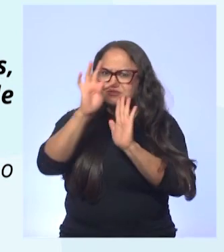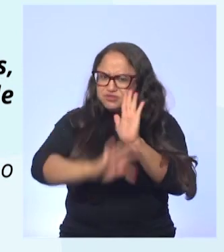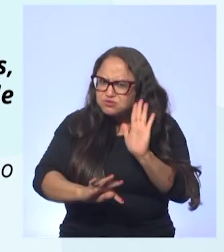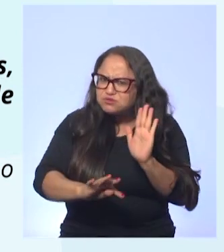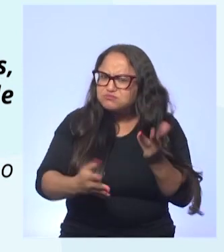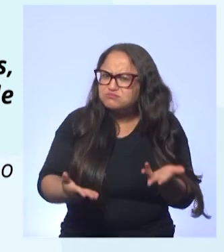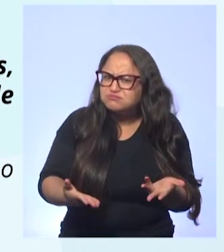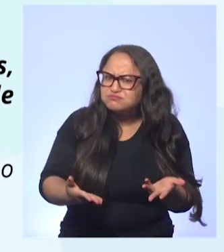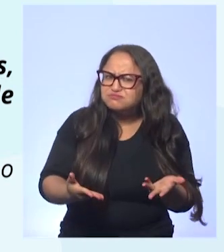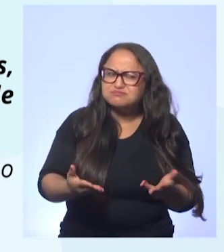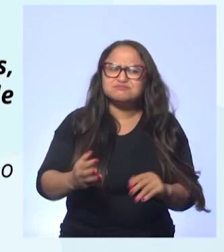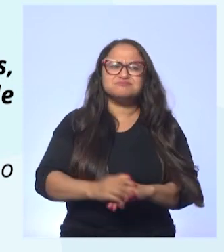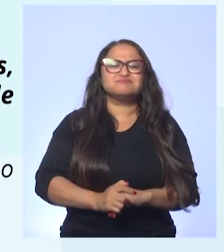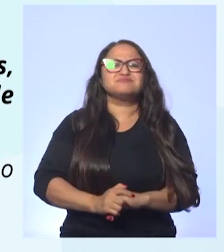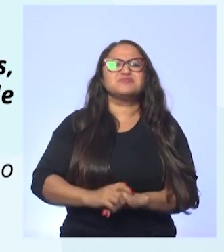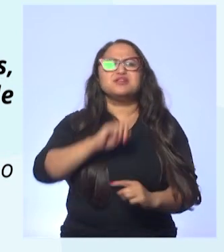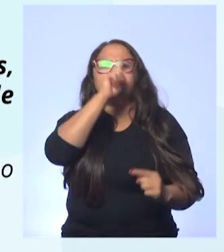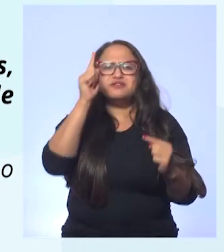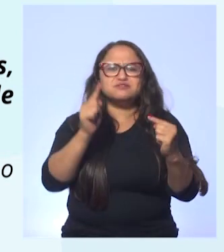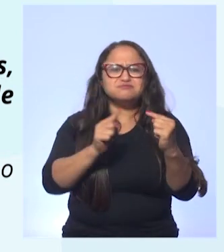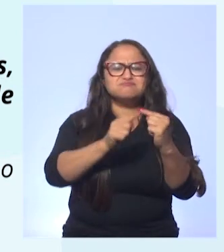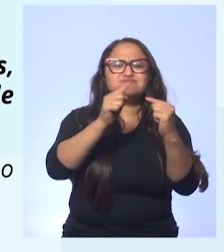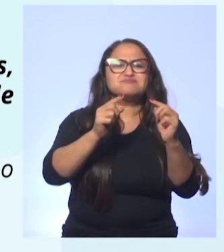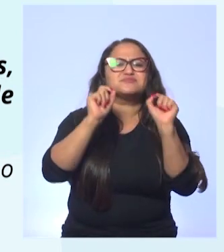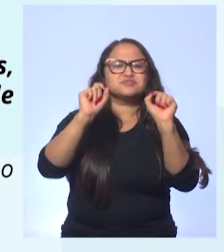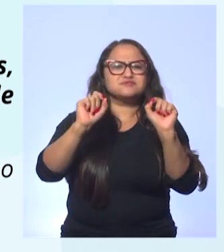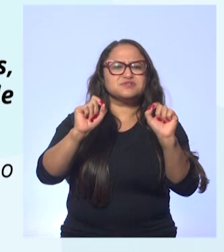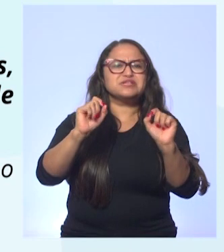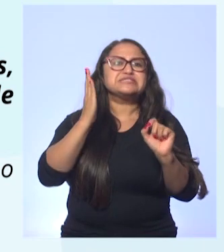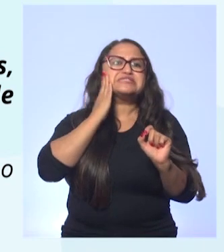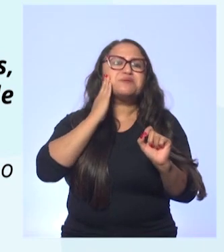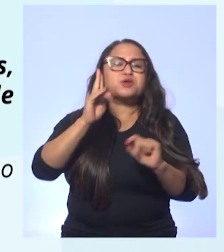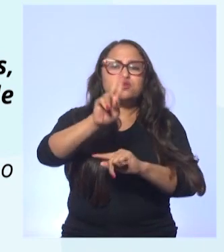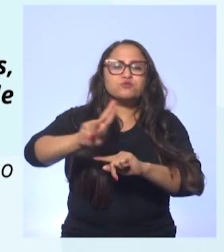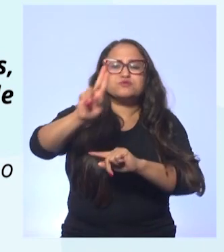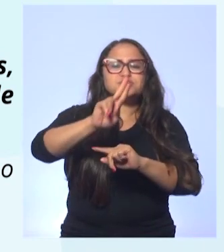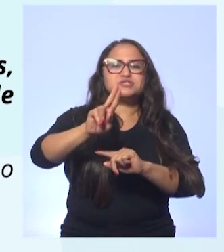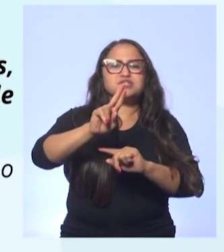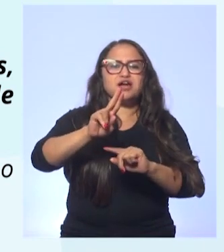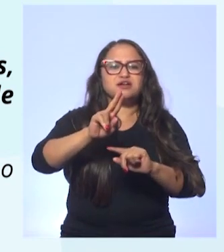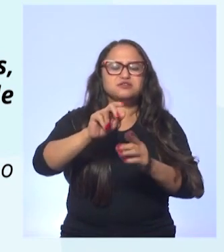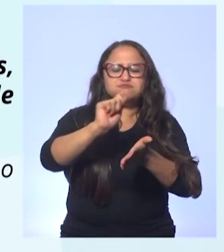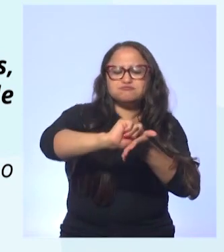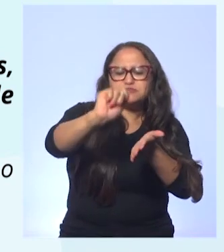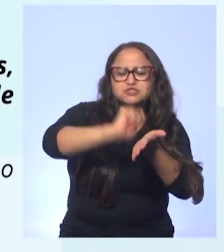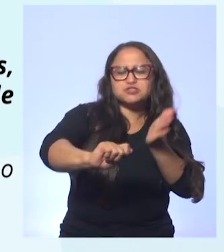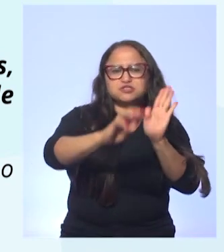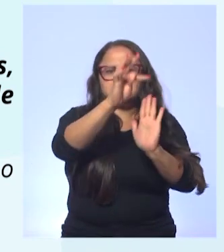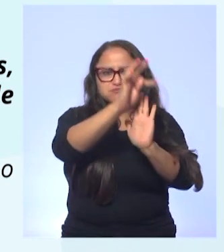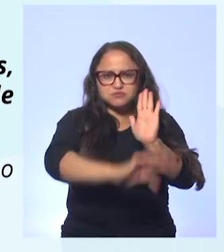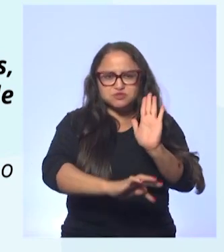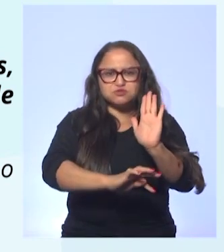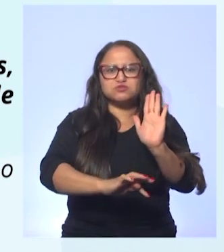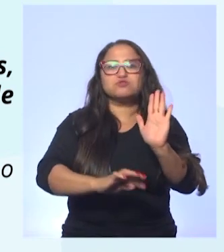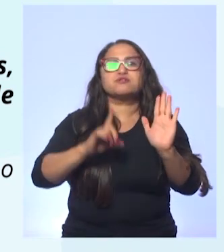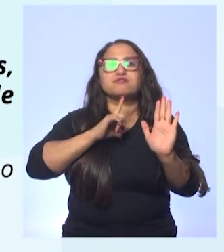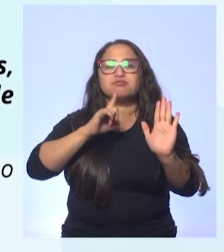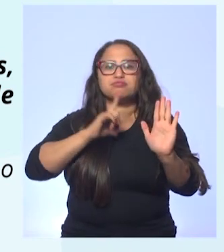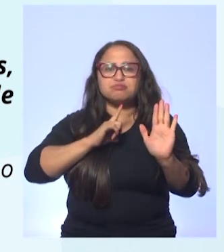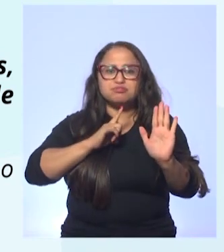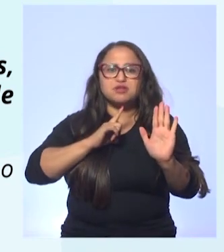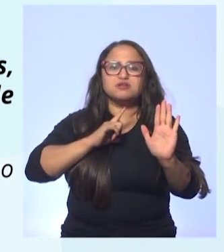Coesão textual? Identificar e saber utilizar em produções textuais os conceitos de